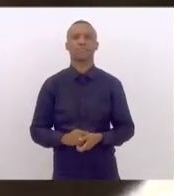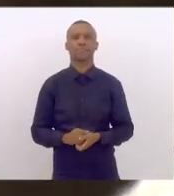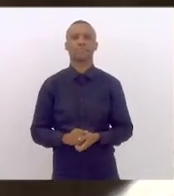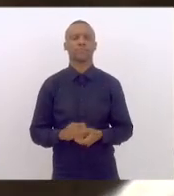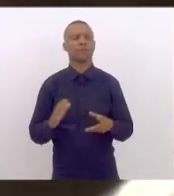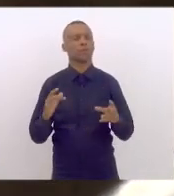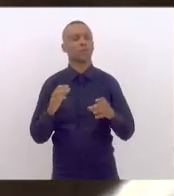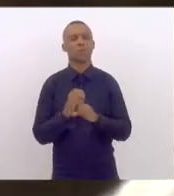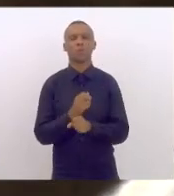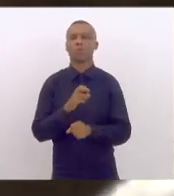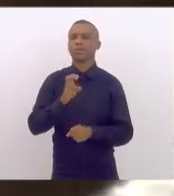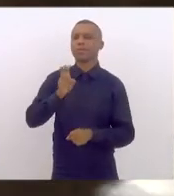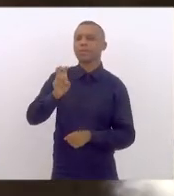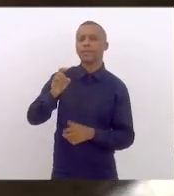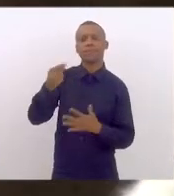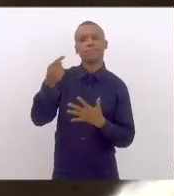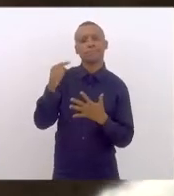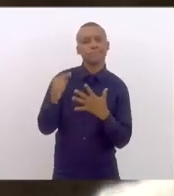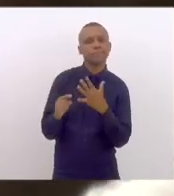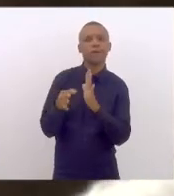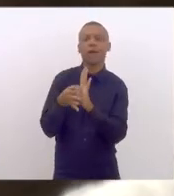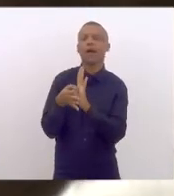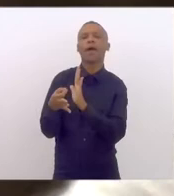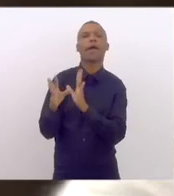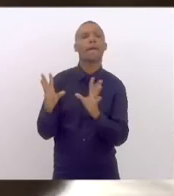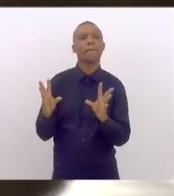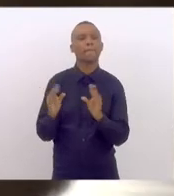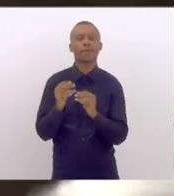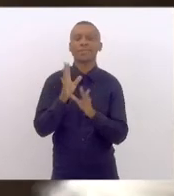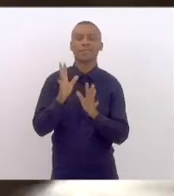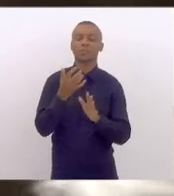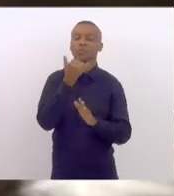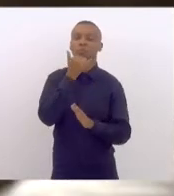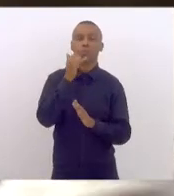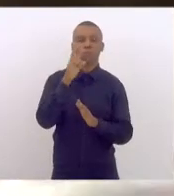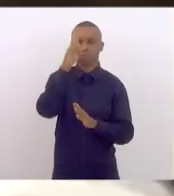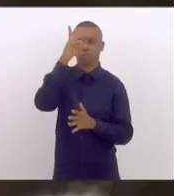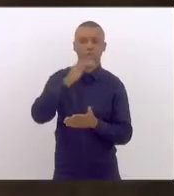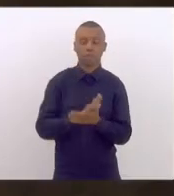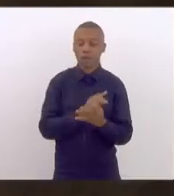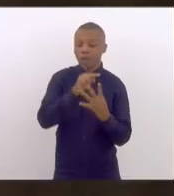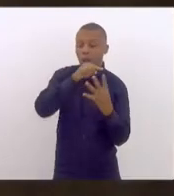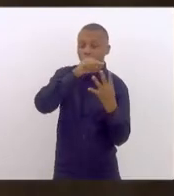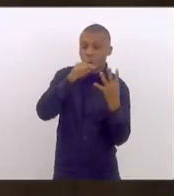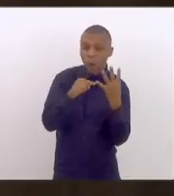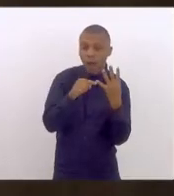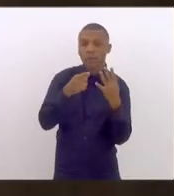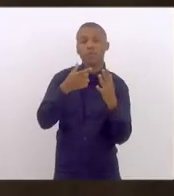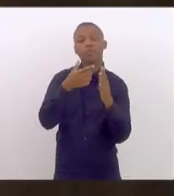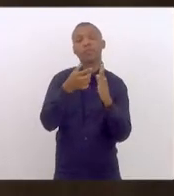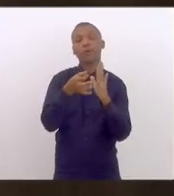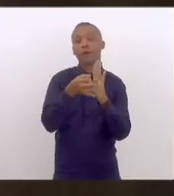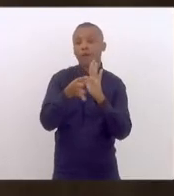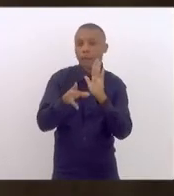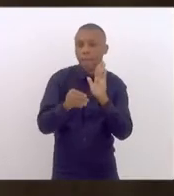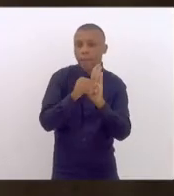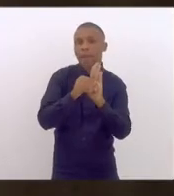cinco emendas cinco não desculpe 4 emendas modificativas